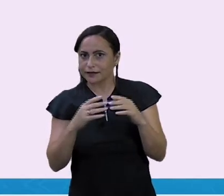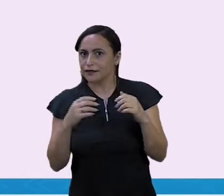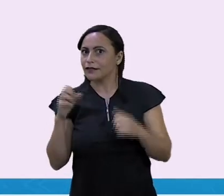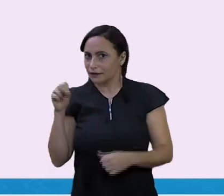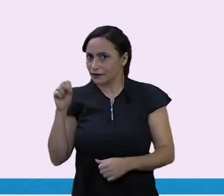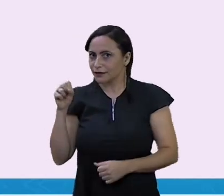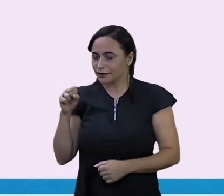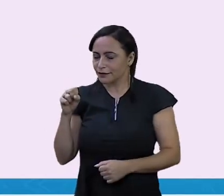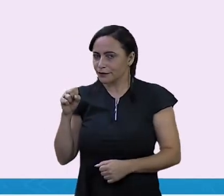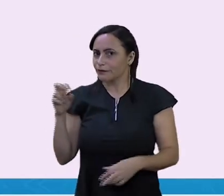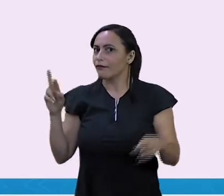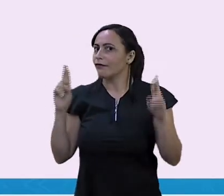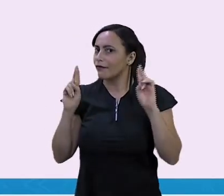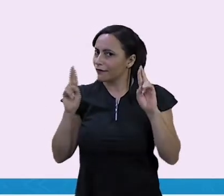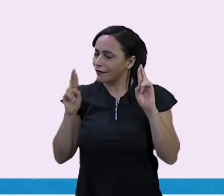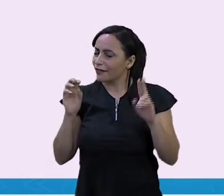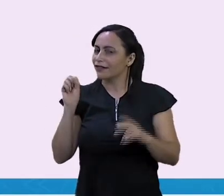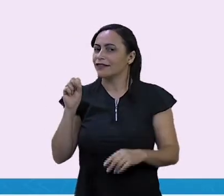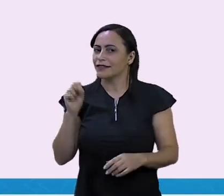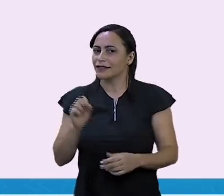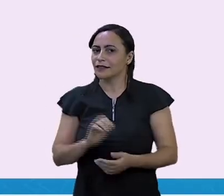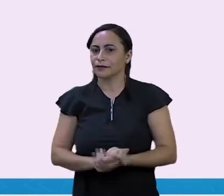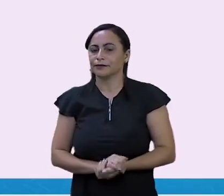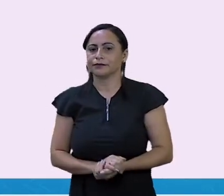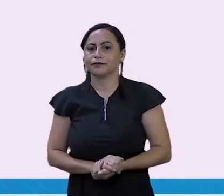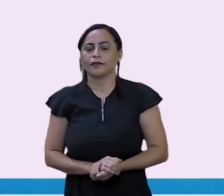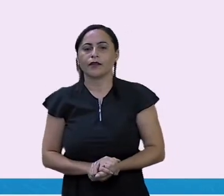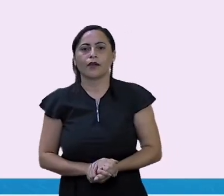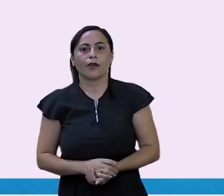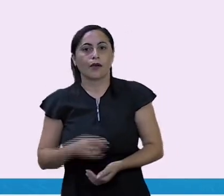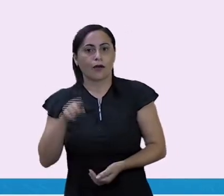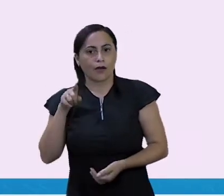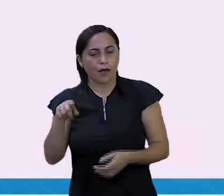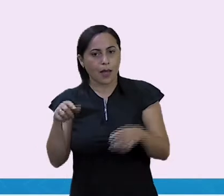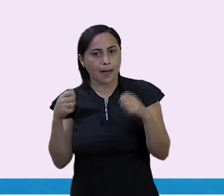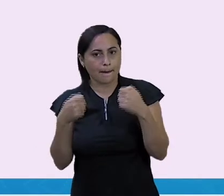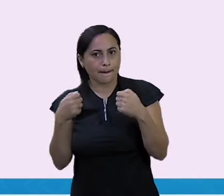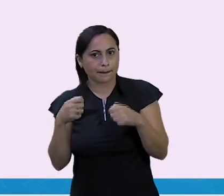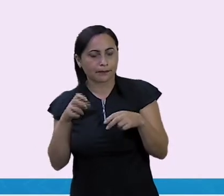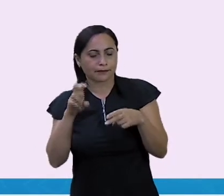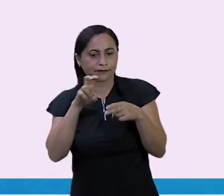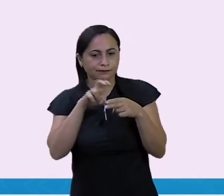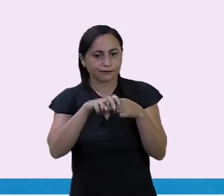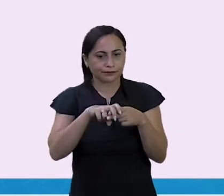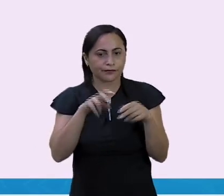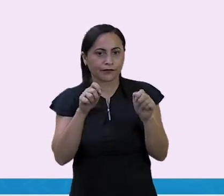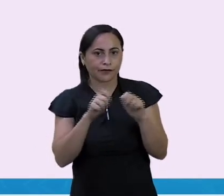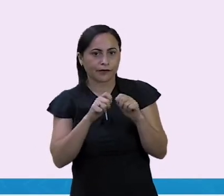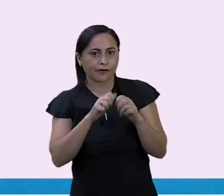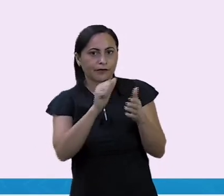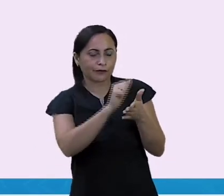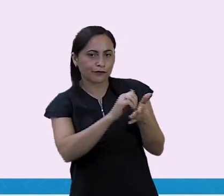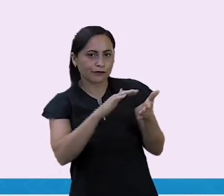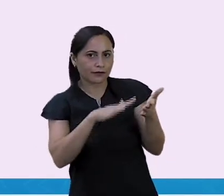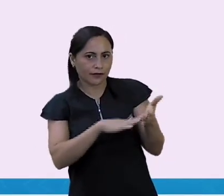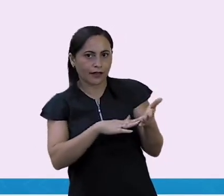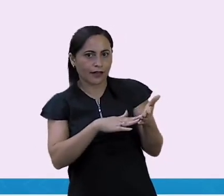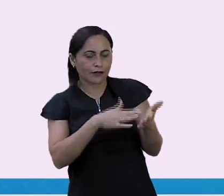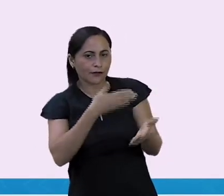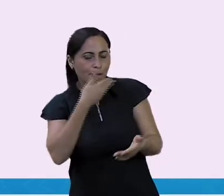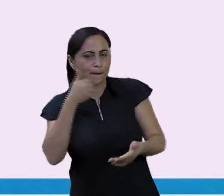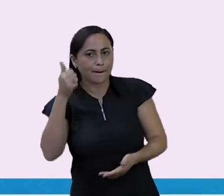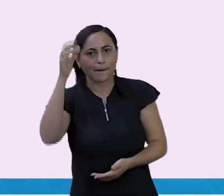isso? Eu espero que sim. Porque se você sentar todos os dias, realizar suas atividades, você vai aprender muito,